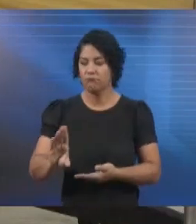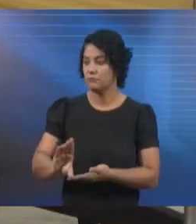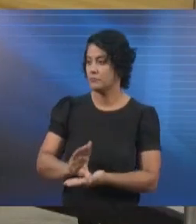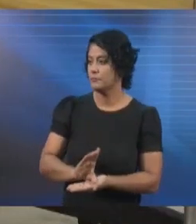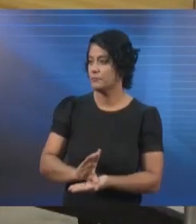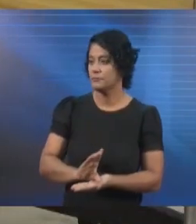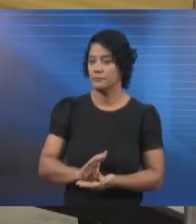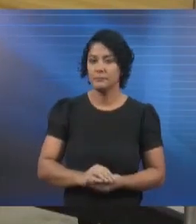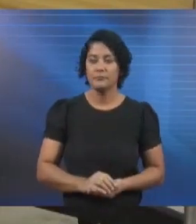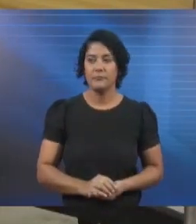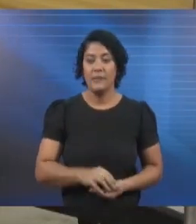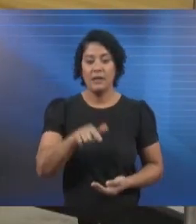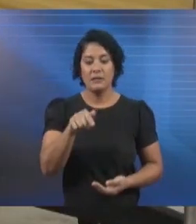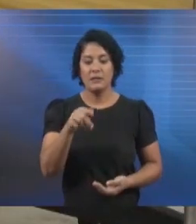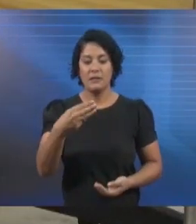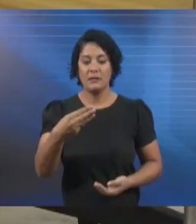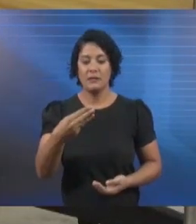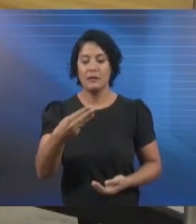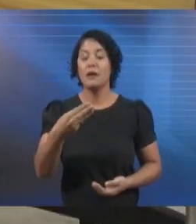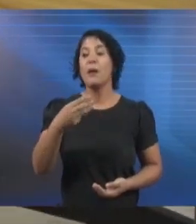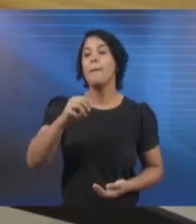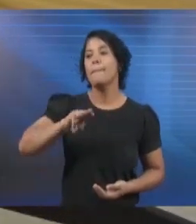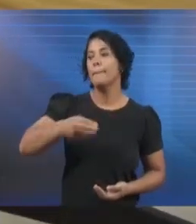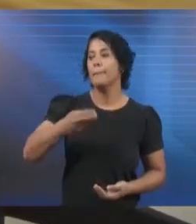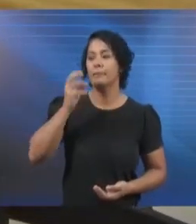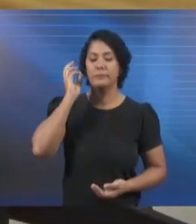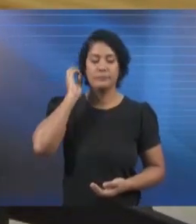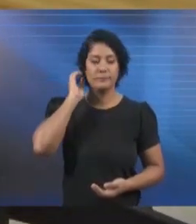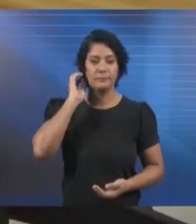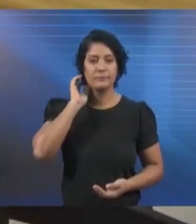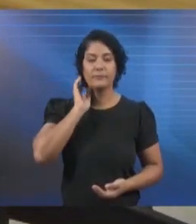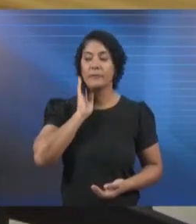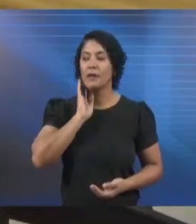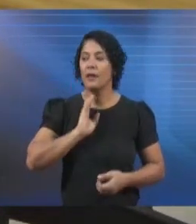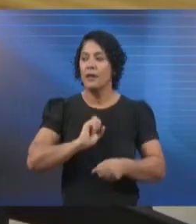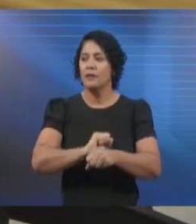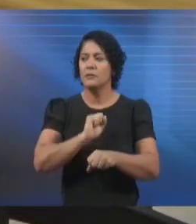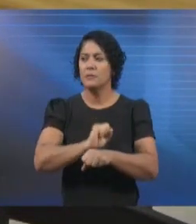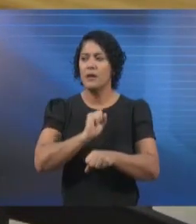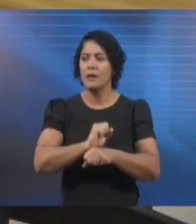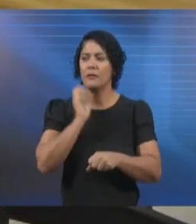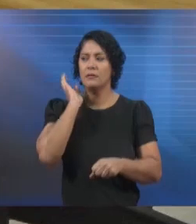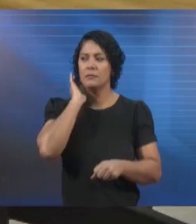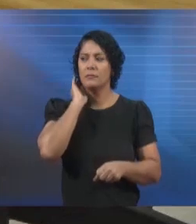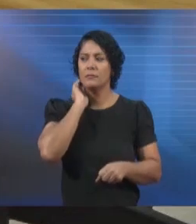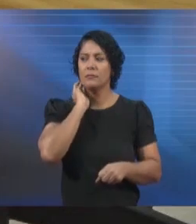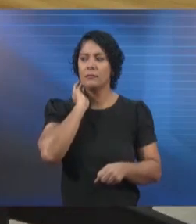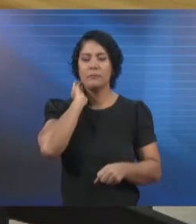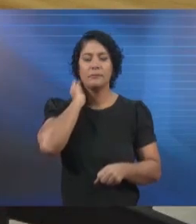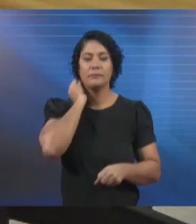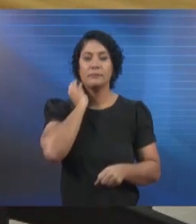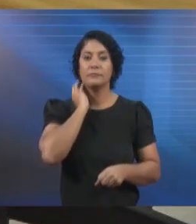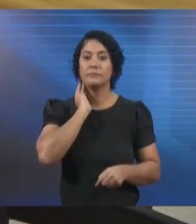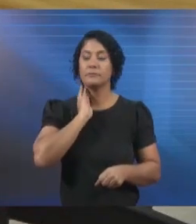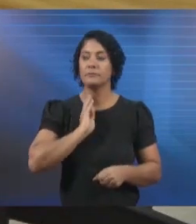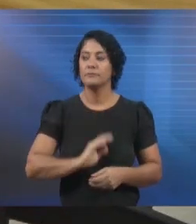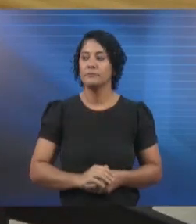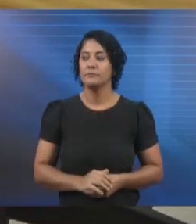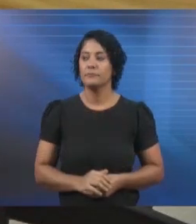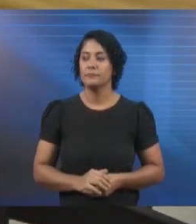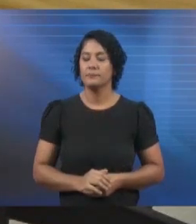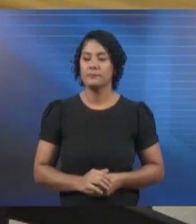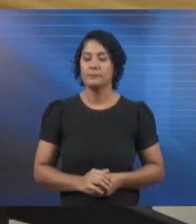de grande monta 73 milhões com a obra há muito tempo aguardada então eh